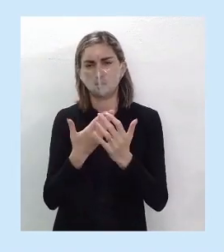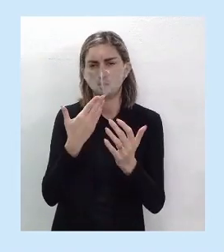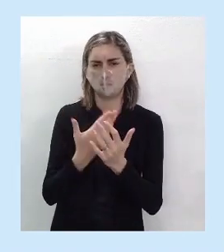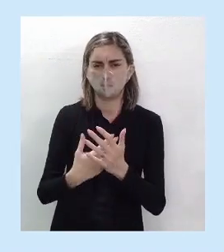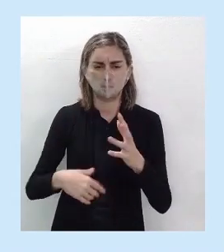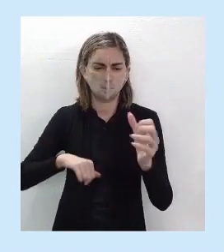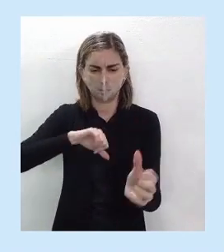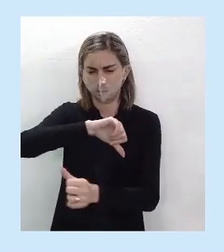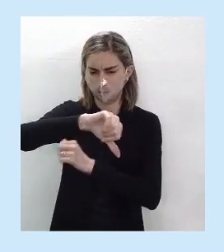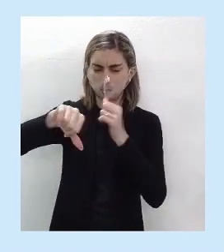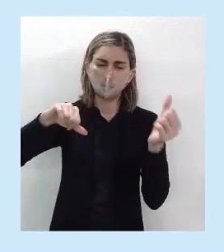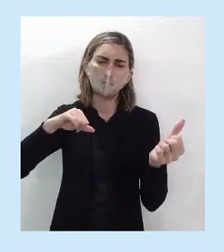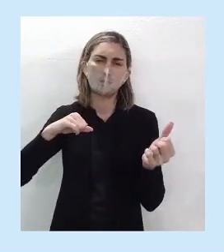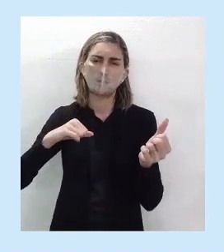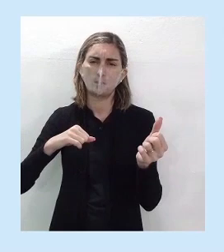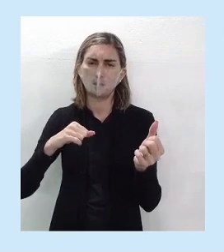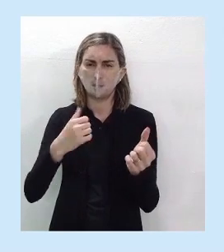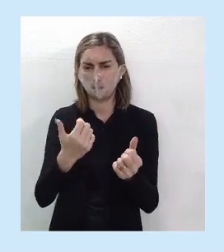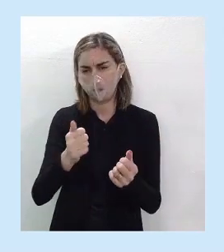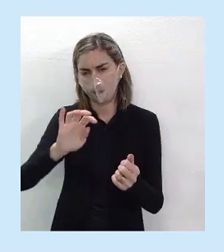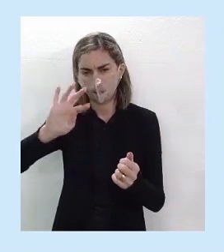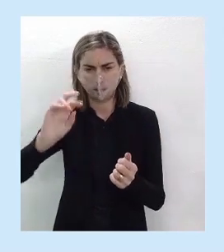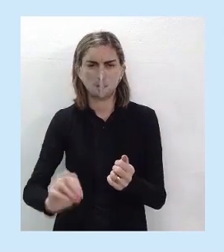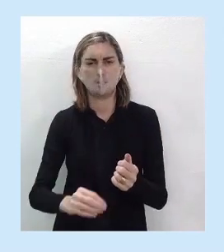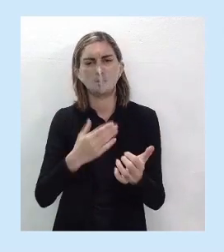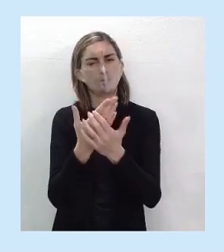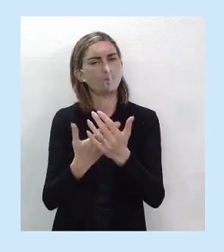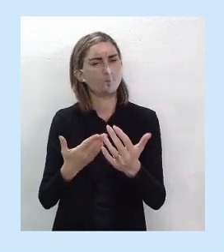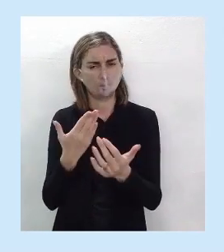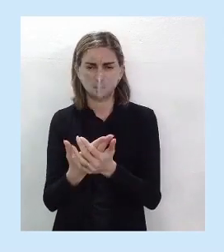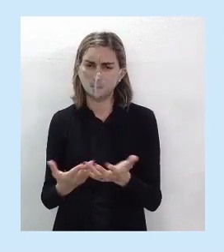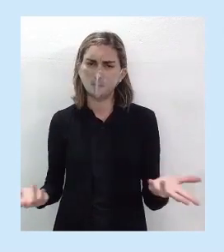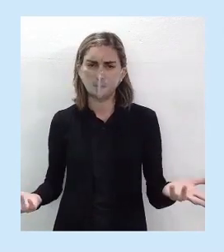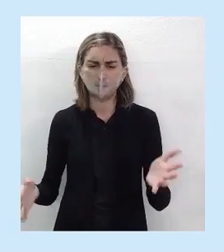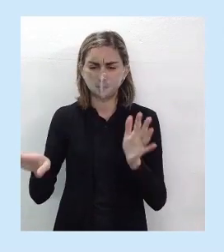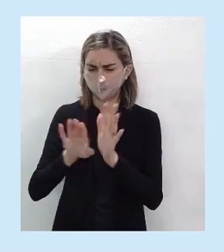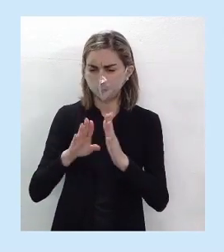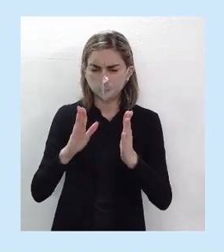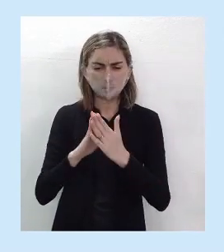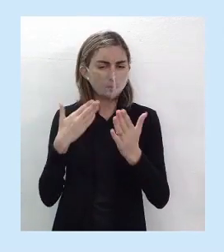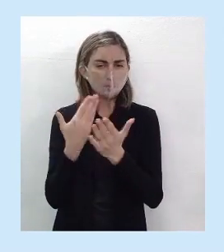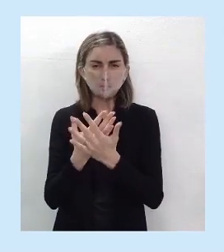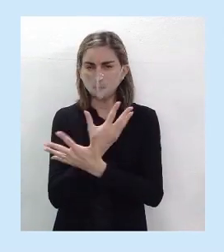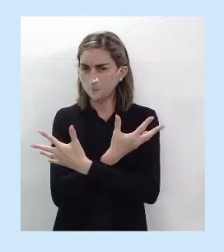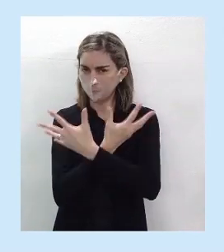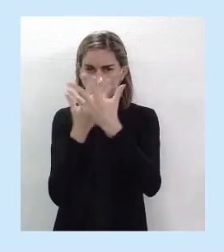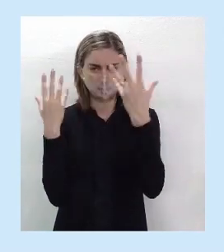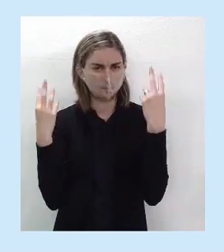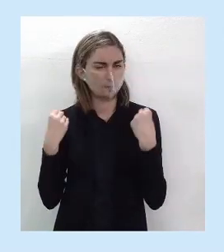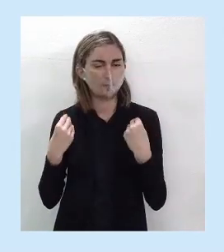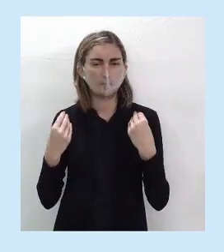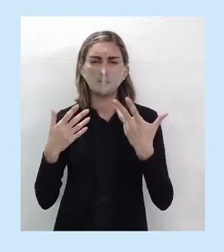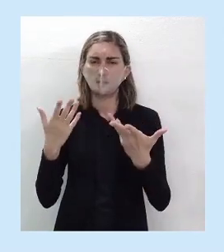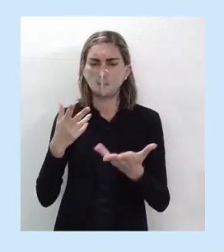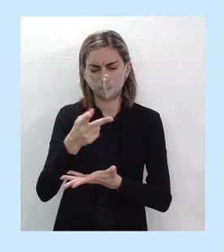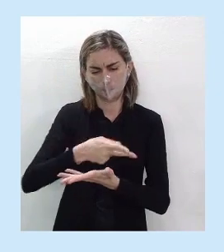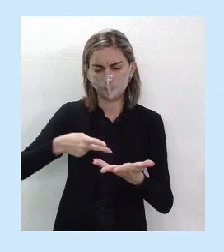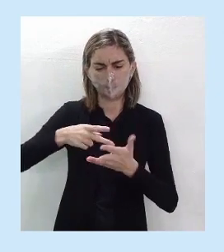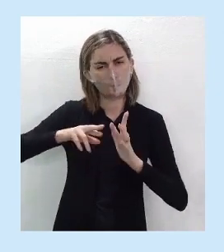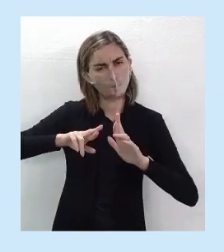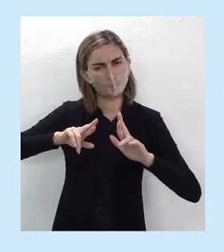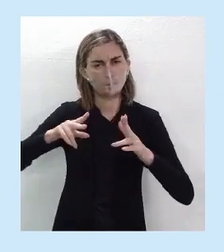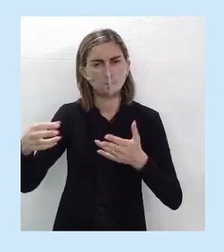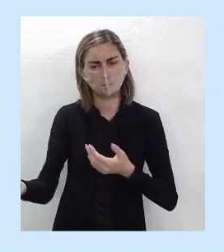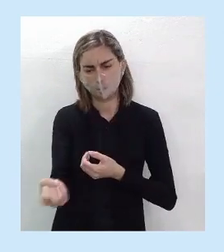e transformou naquele ato mesmo de estudar. Quando ele chega na escola, esquece tudo. Então, veja que é um poema